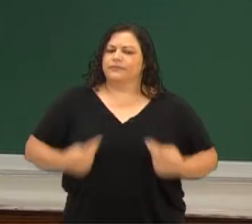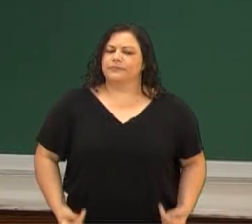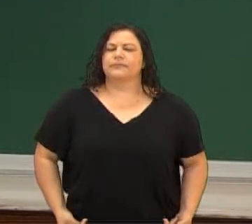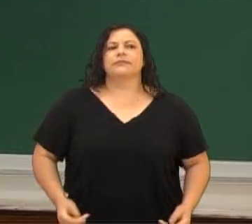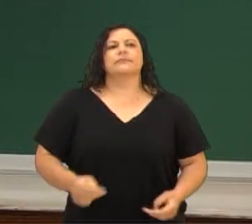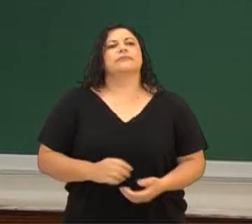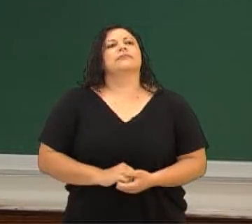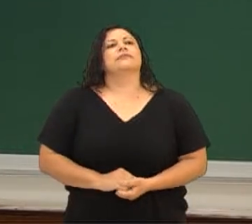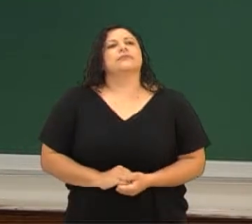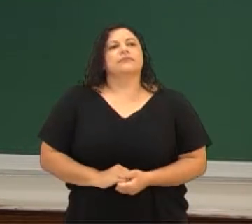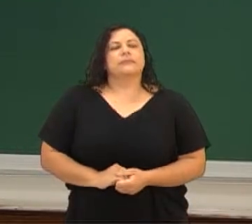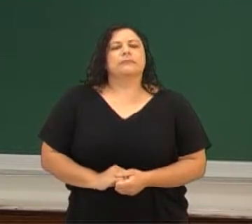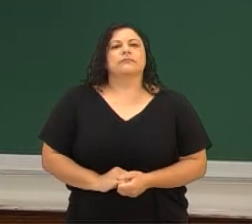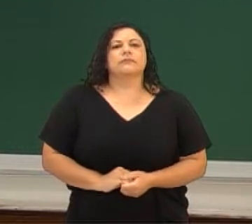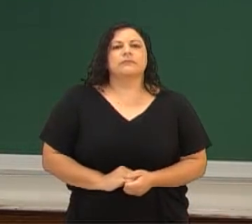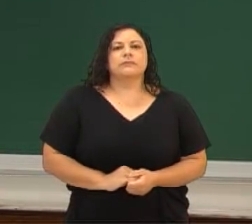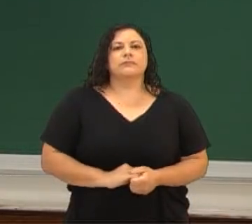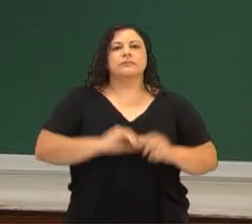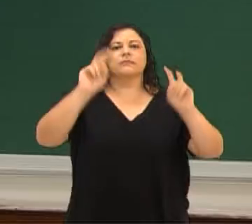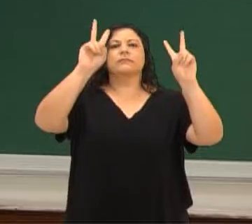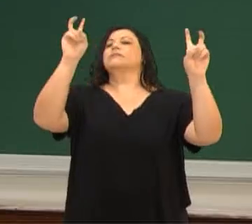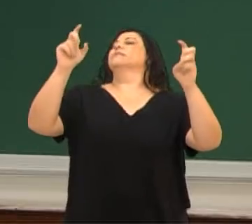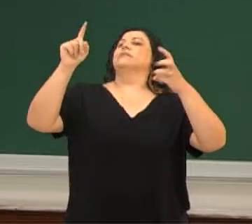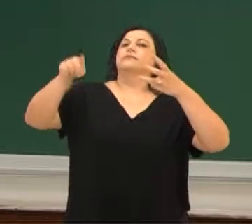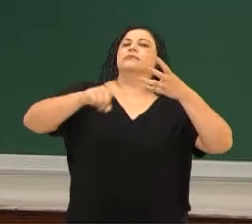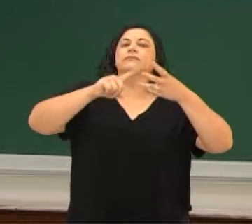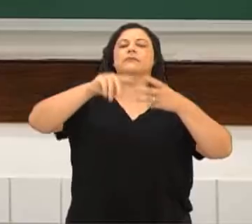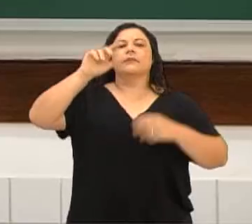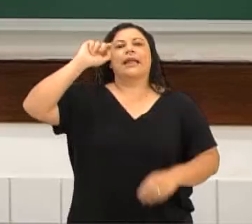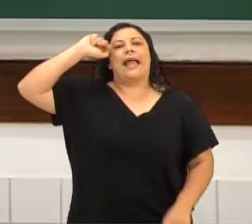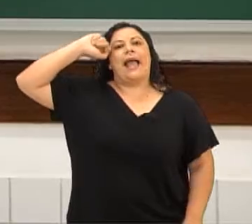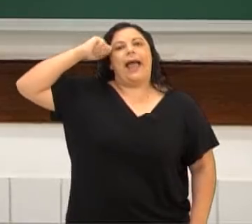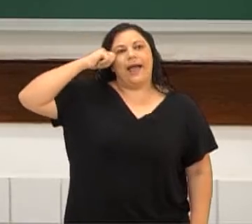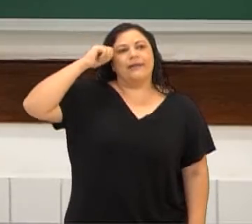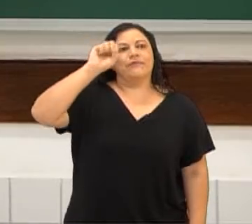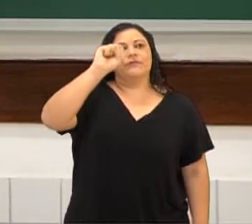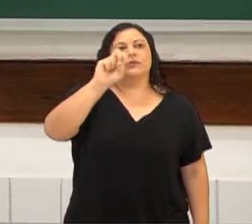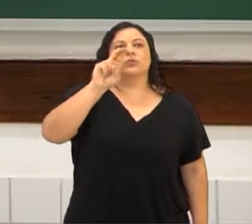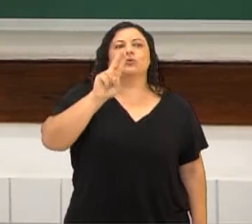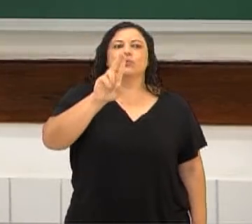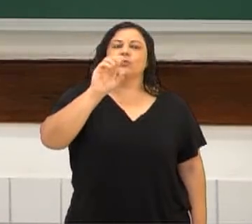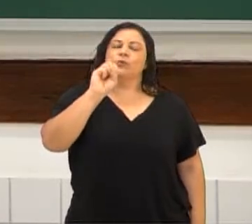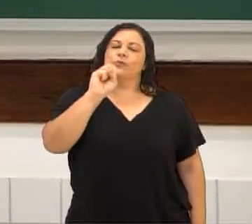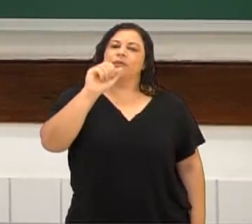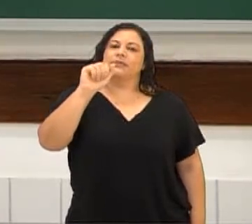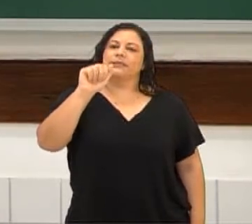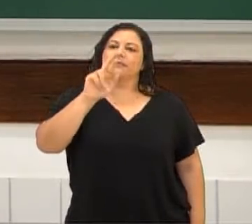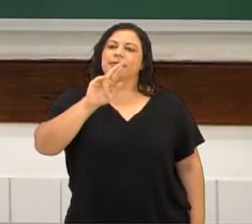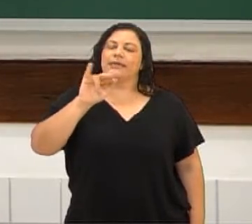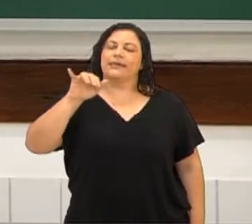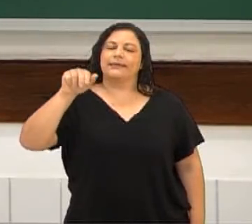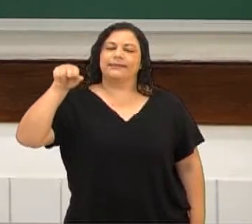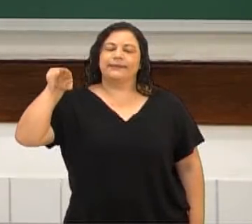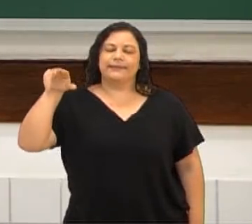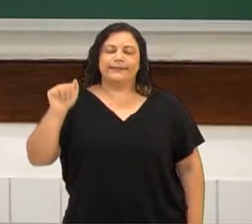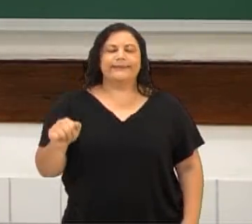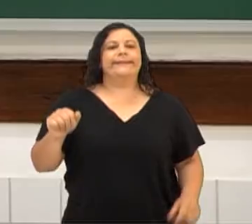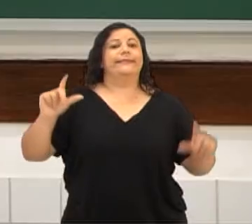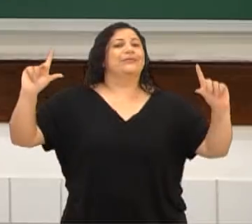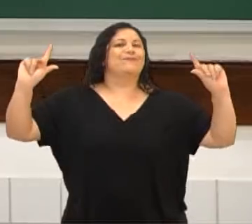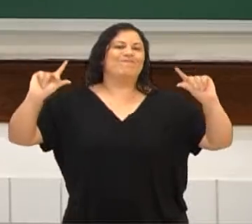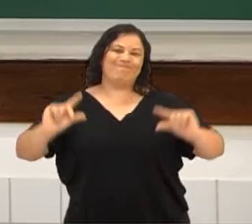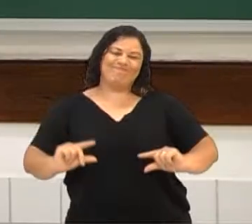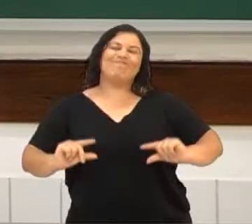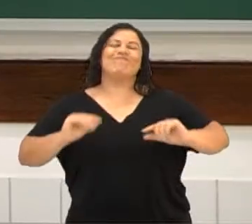também. Aí vamos para a África subsaariana, que é considerada a parte menos desenvolvida, né? Chamada